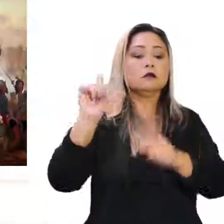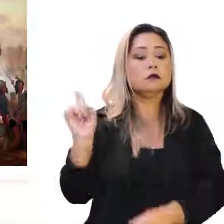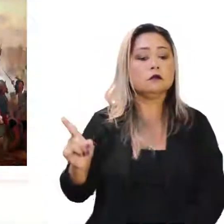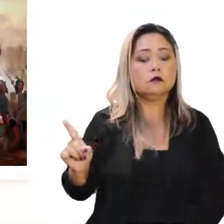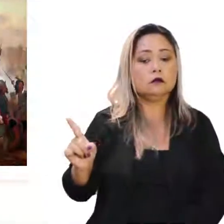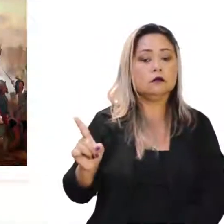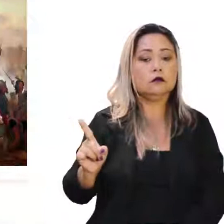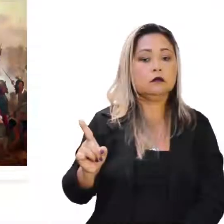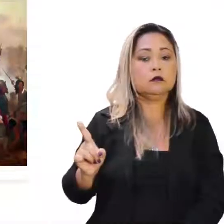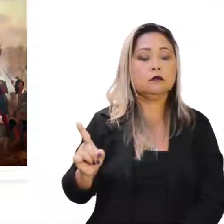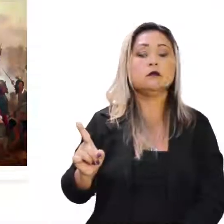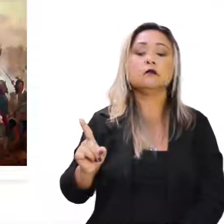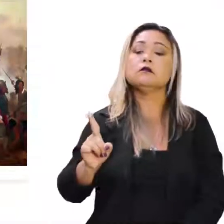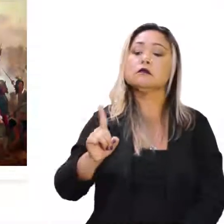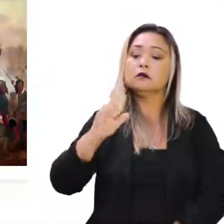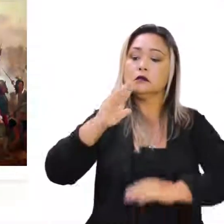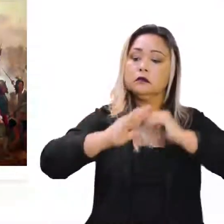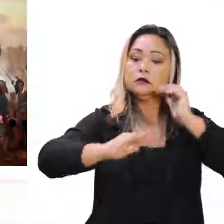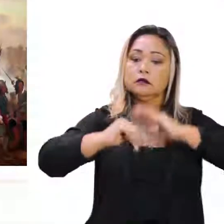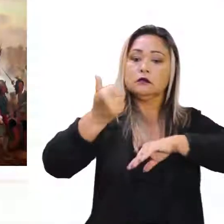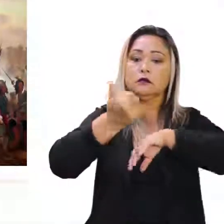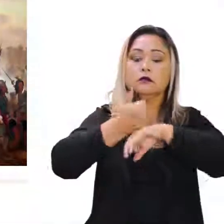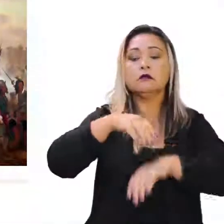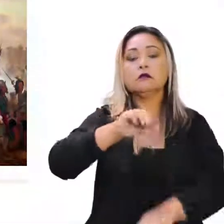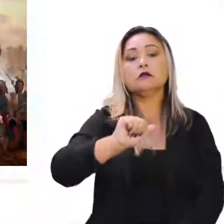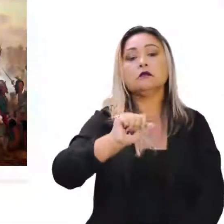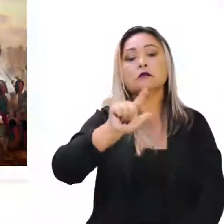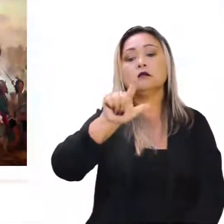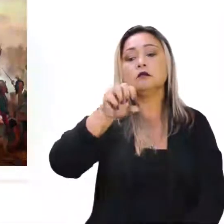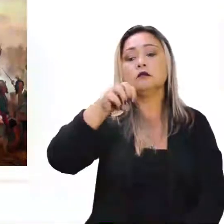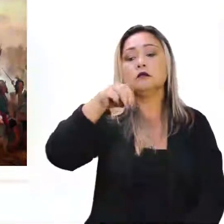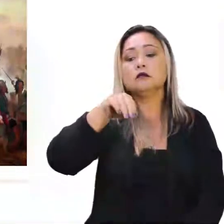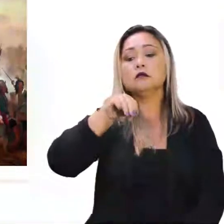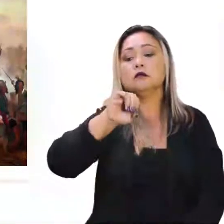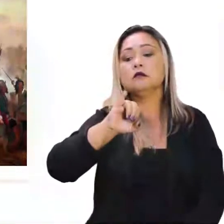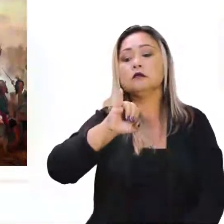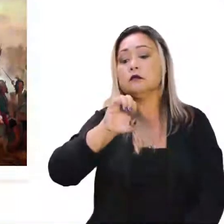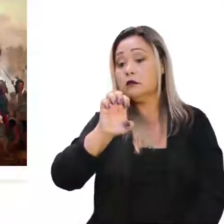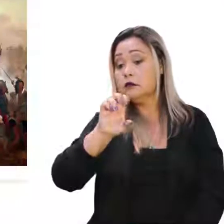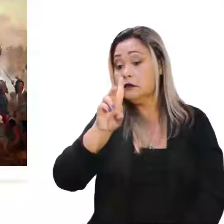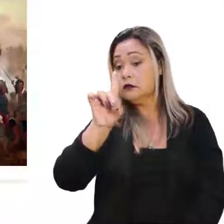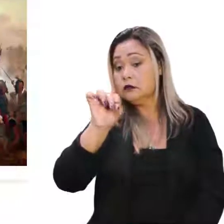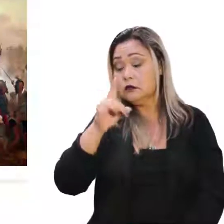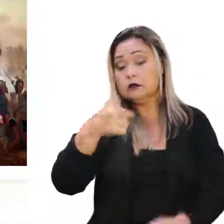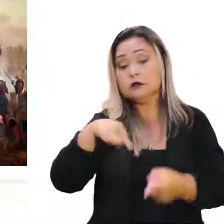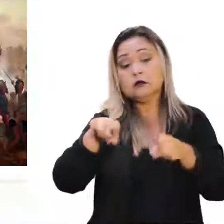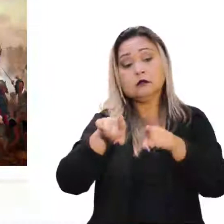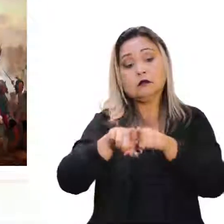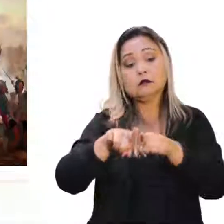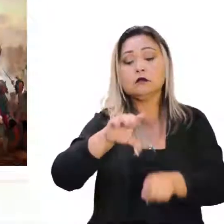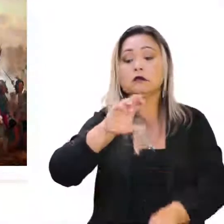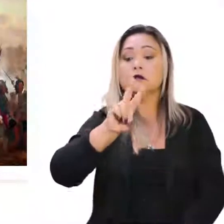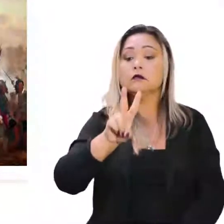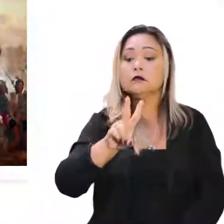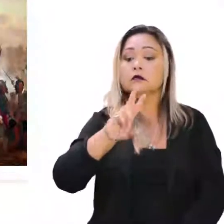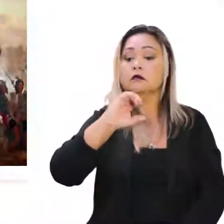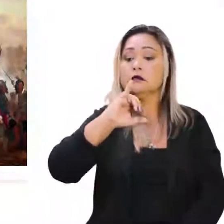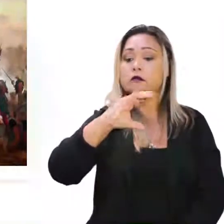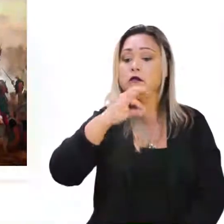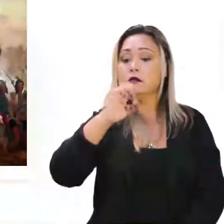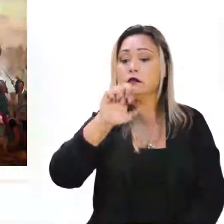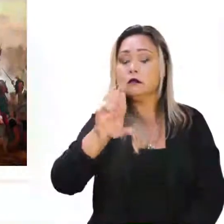aí um dos artistas brasileiros, já Almeida Júnior, e também o Vitor Meirelles. Almeida Júnior com